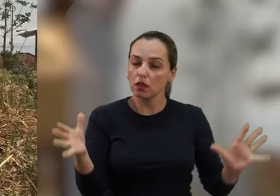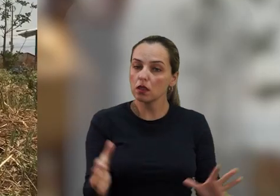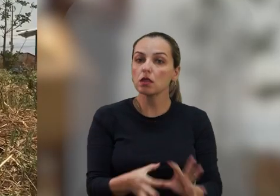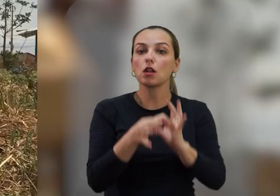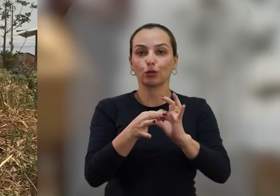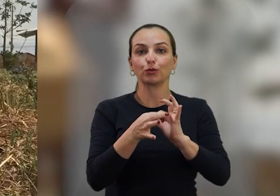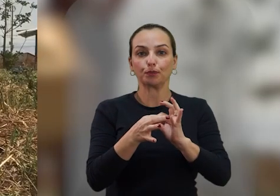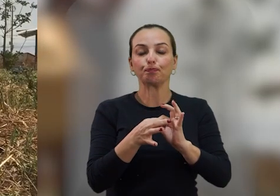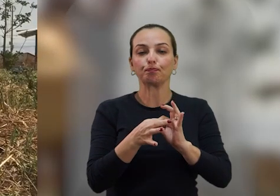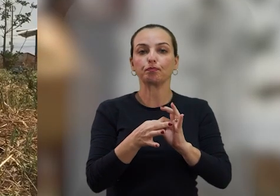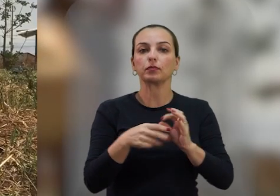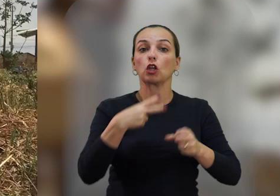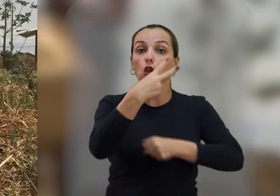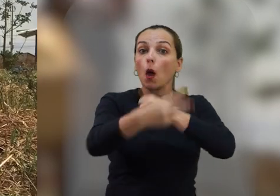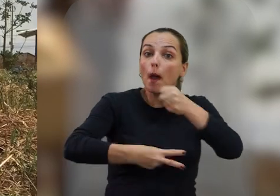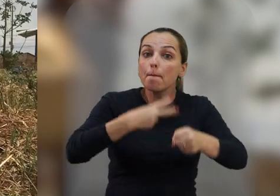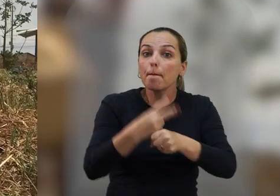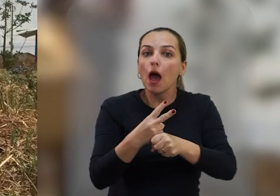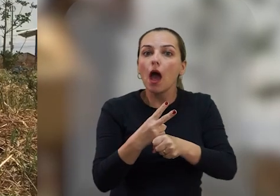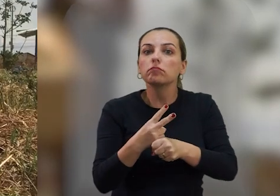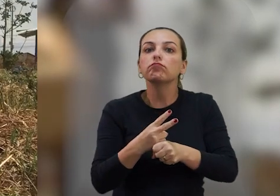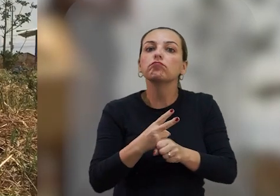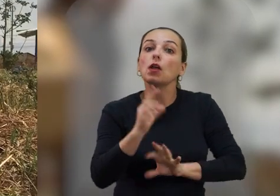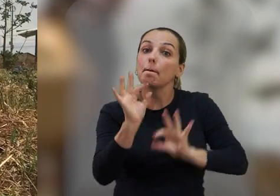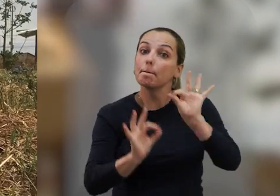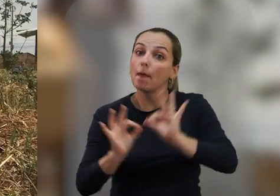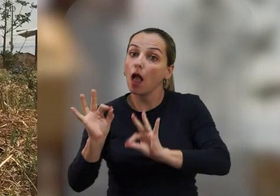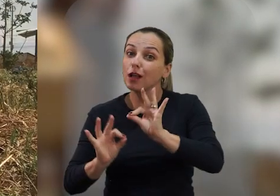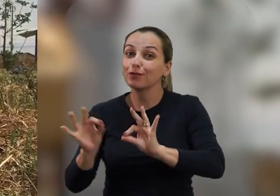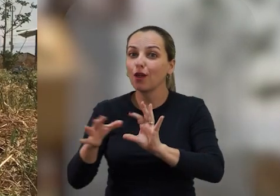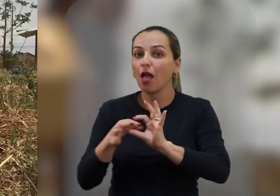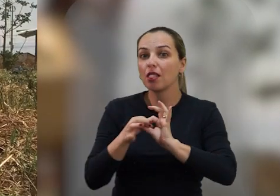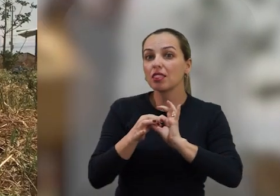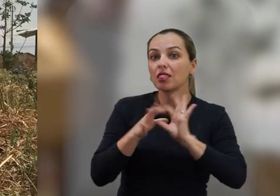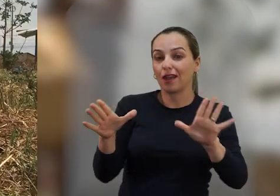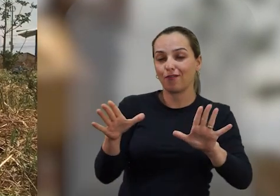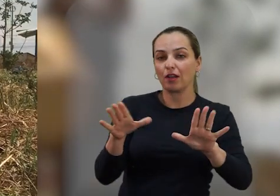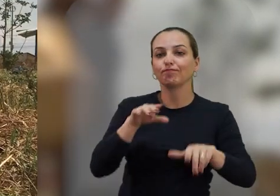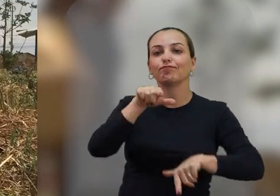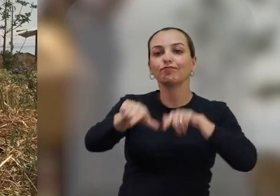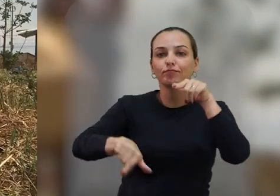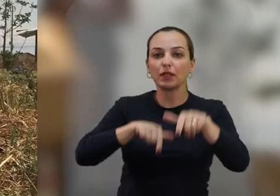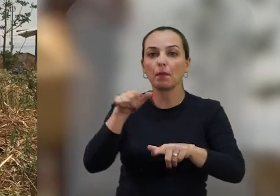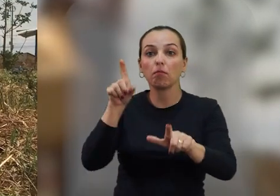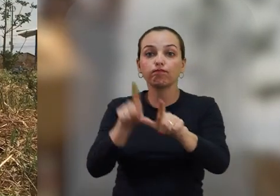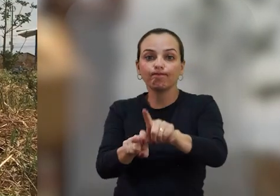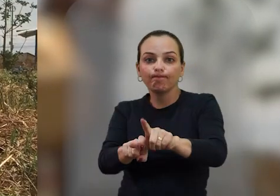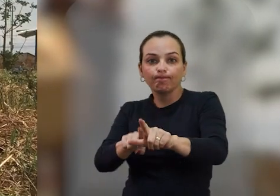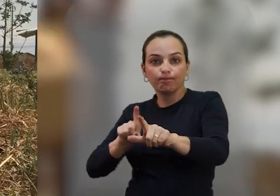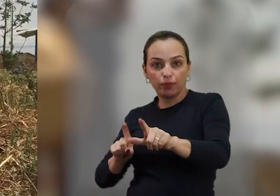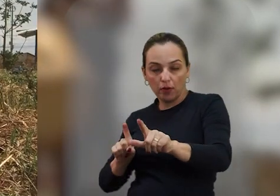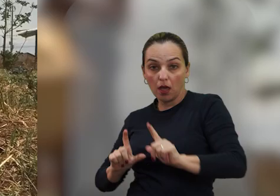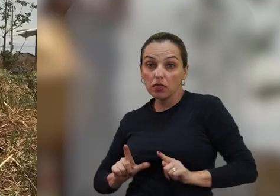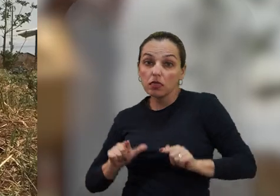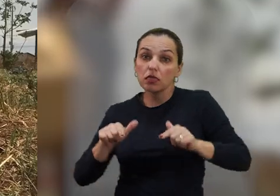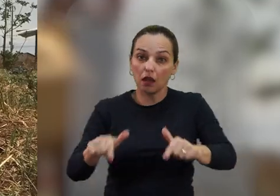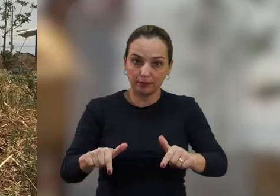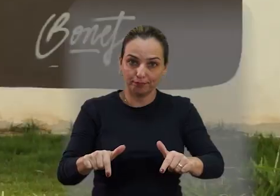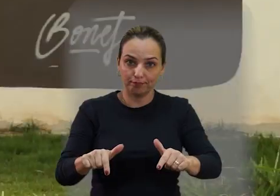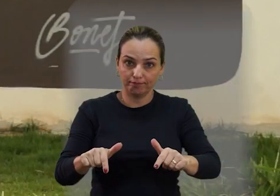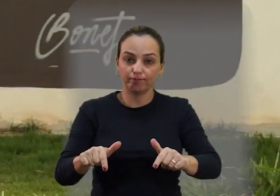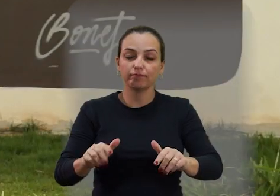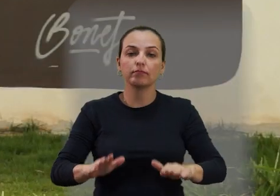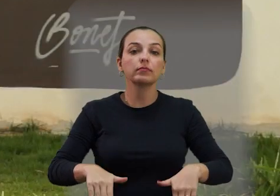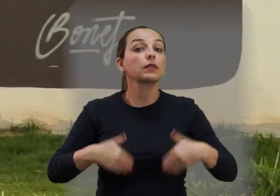ali naquele espaço, e aí por decisão do próprio grupo ele quis se desligar do projeto e ter um trabalho de fato